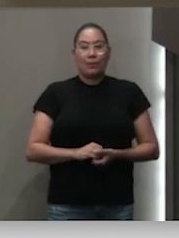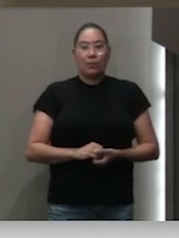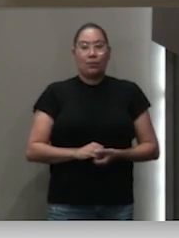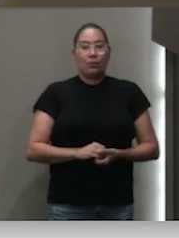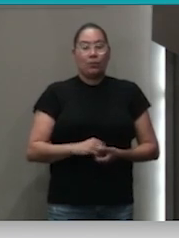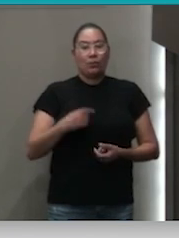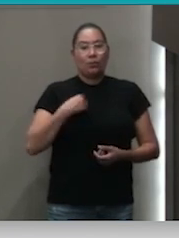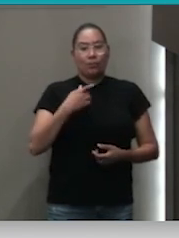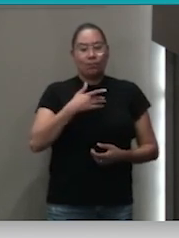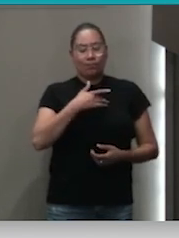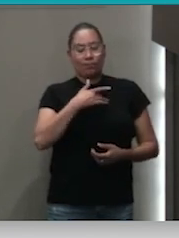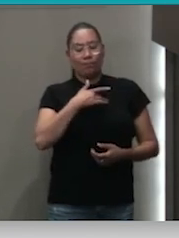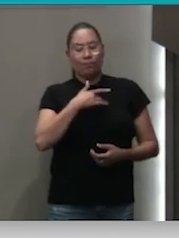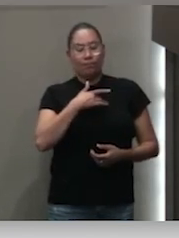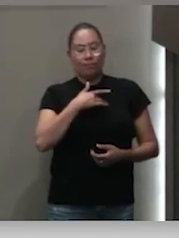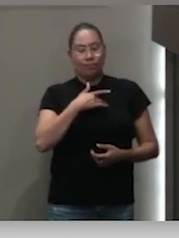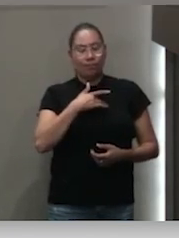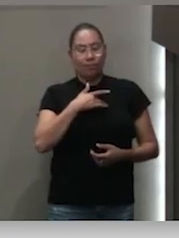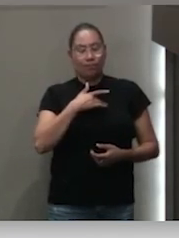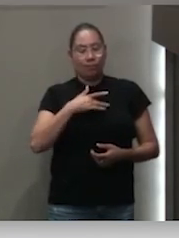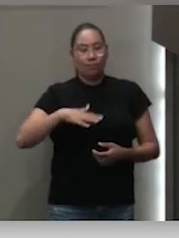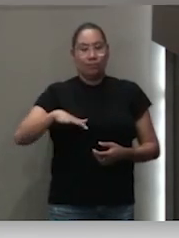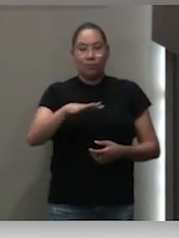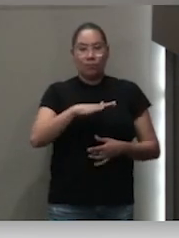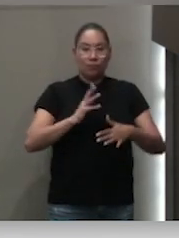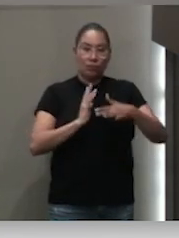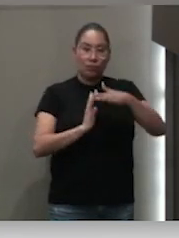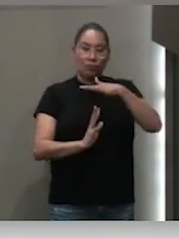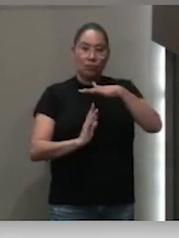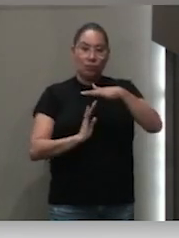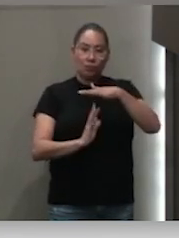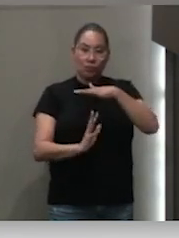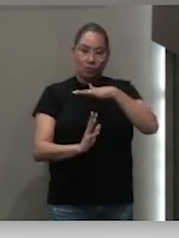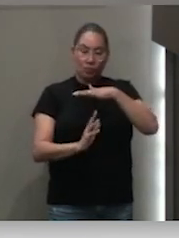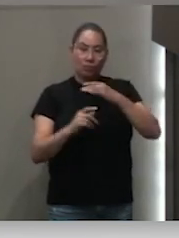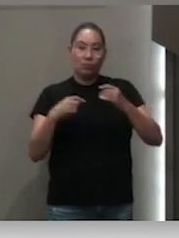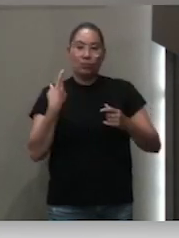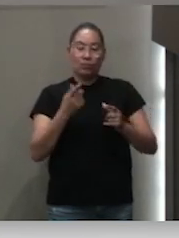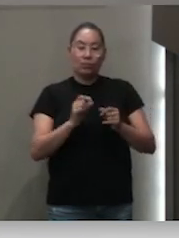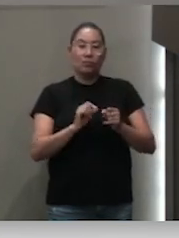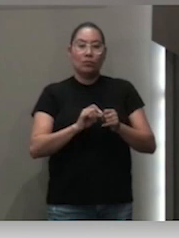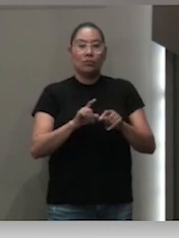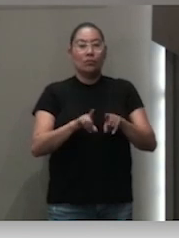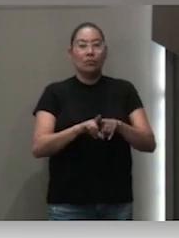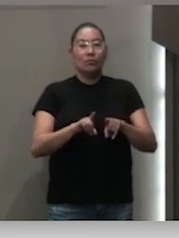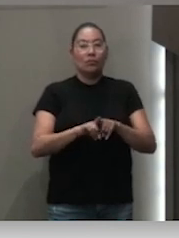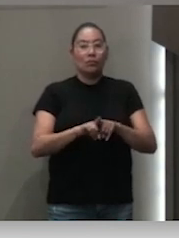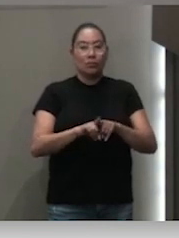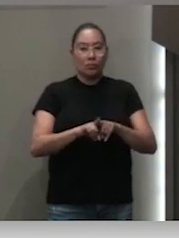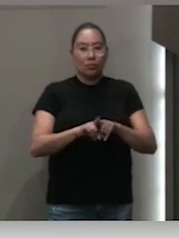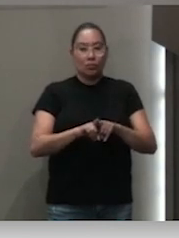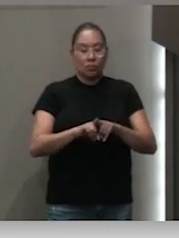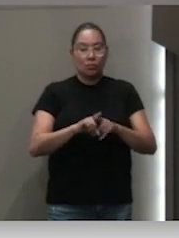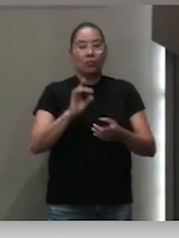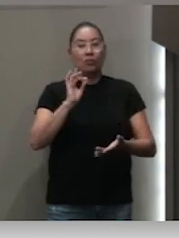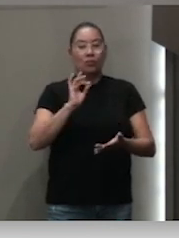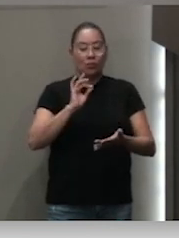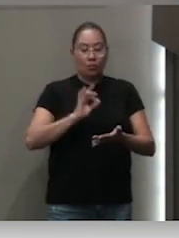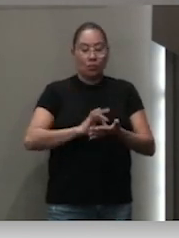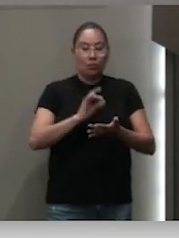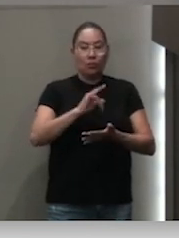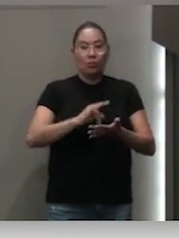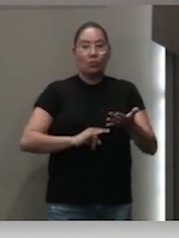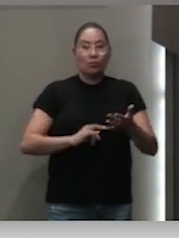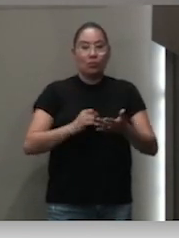tocados pela situação dos Imigrantes Michel nós fizemos também uma Moção de apoio a que